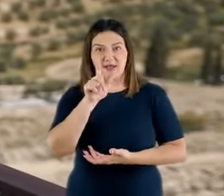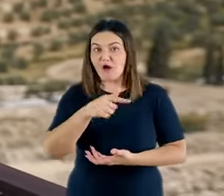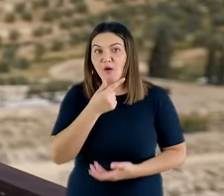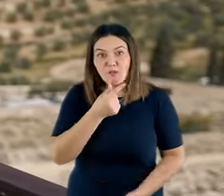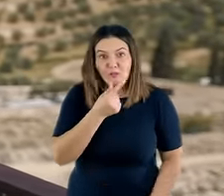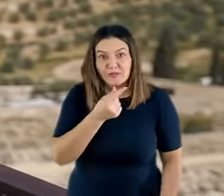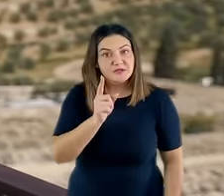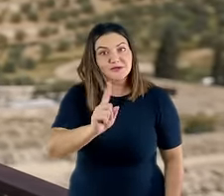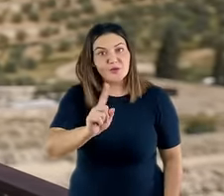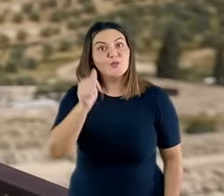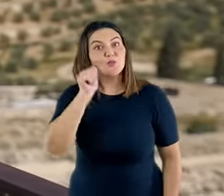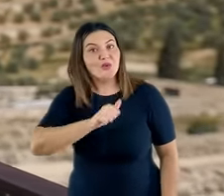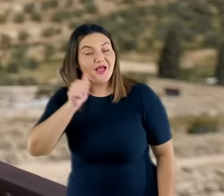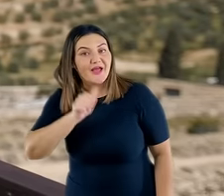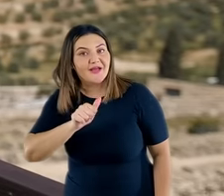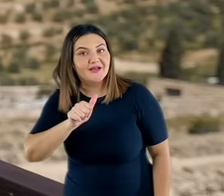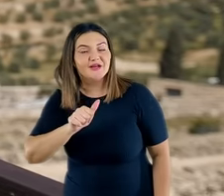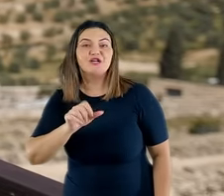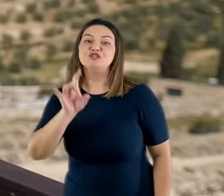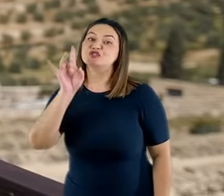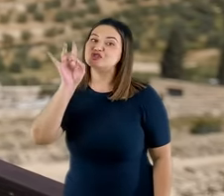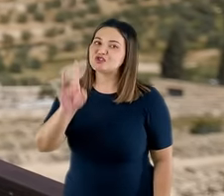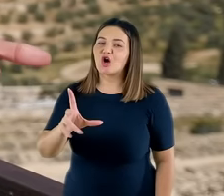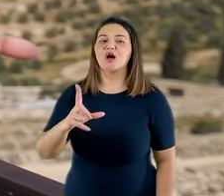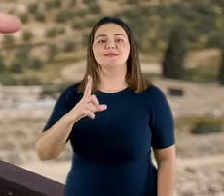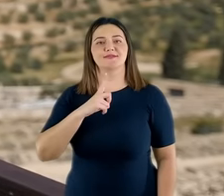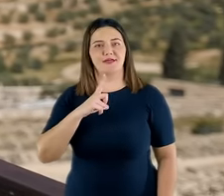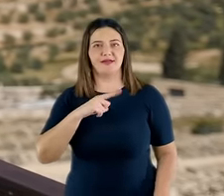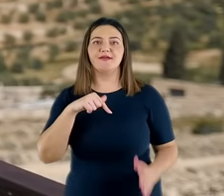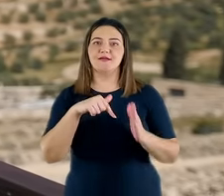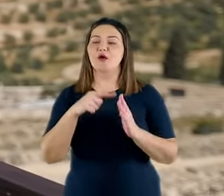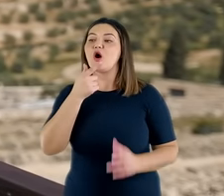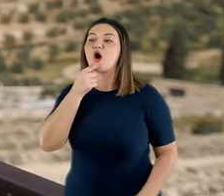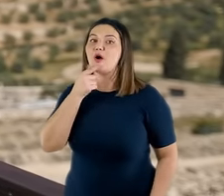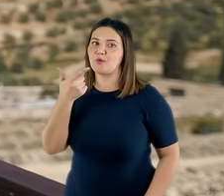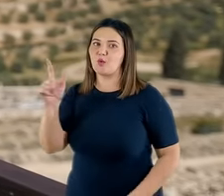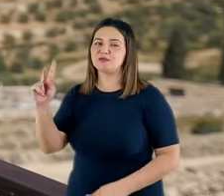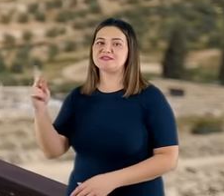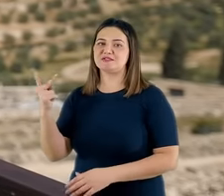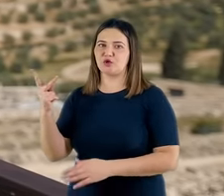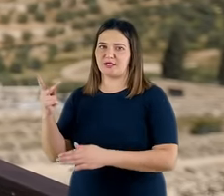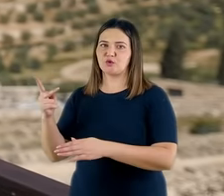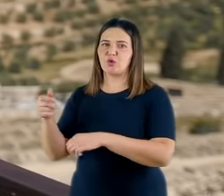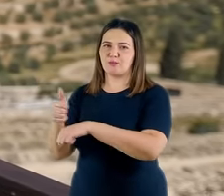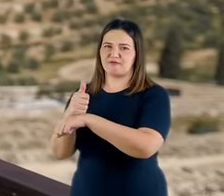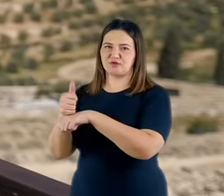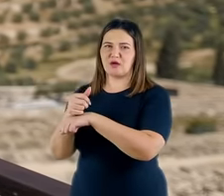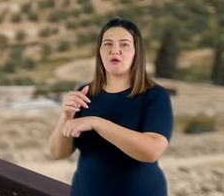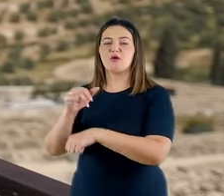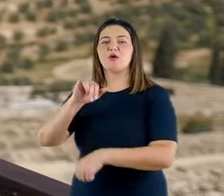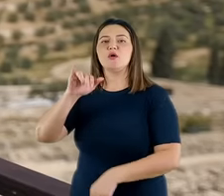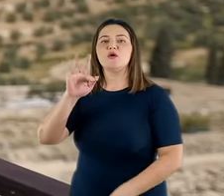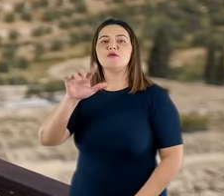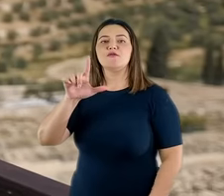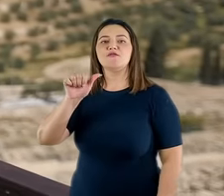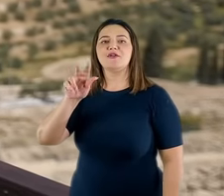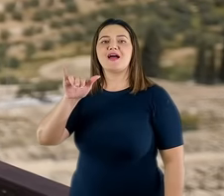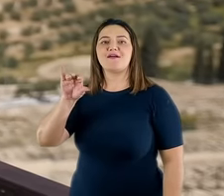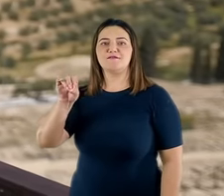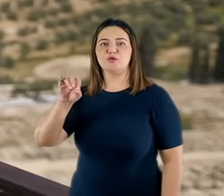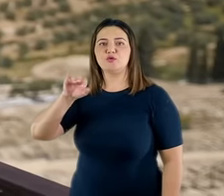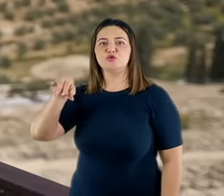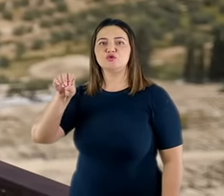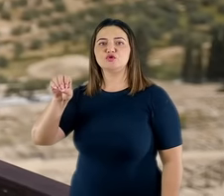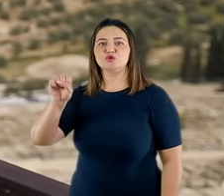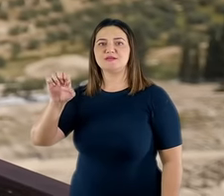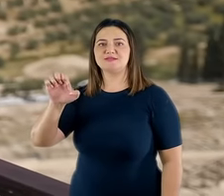mulheres, nunca os homens. A única exceção que nós temos, apontada por Flávio Josefo, é que os essênios, muitos deles por